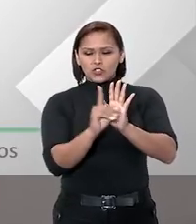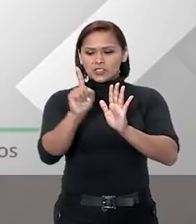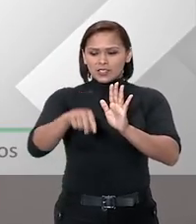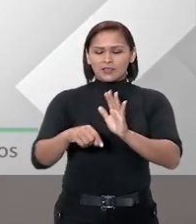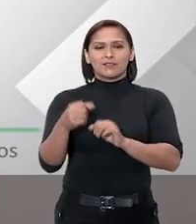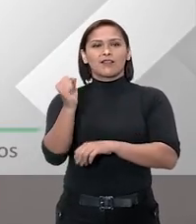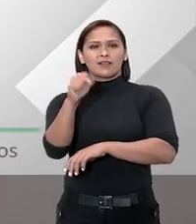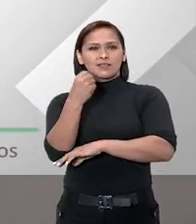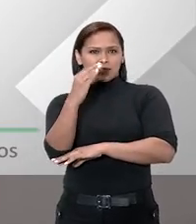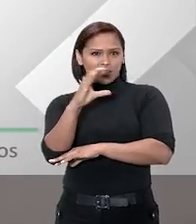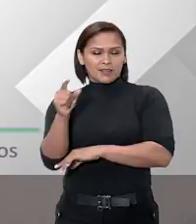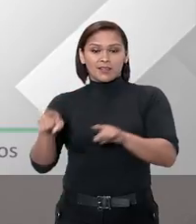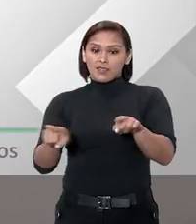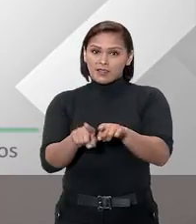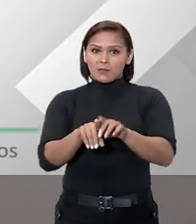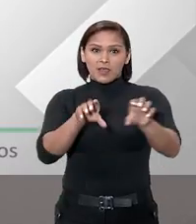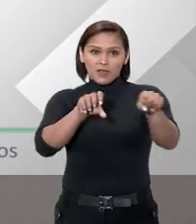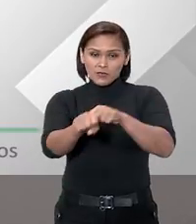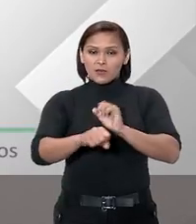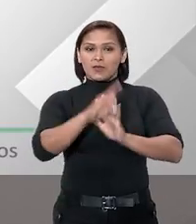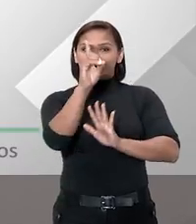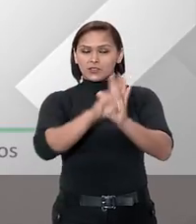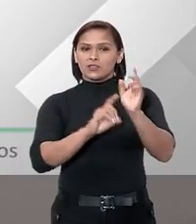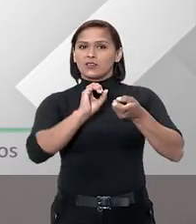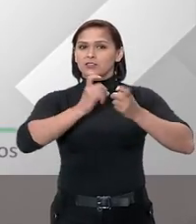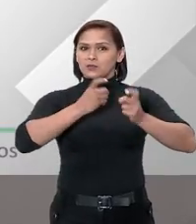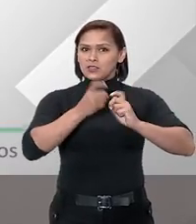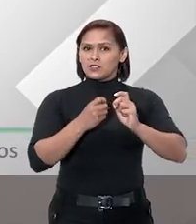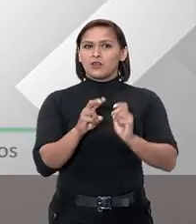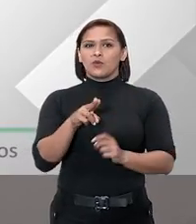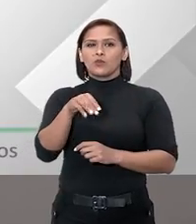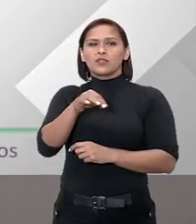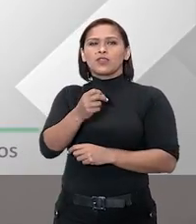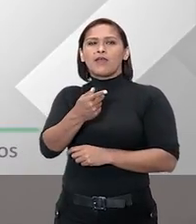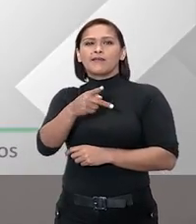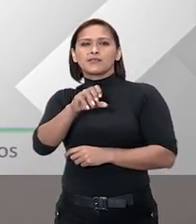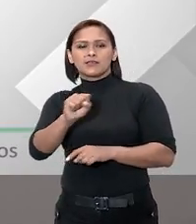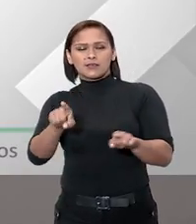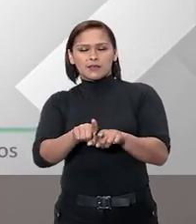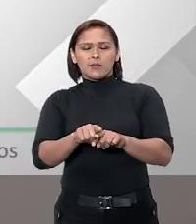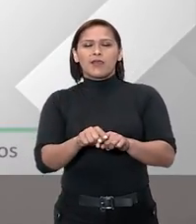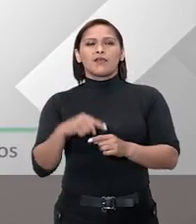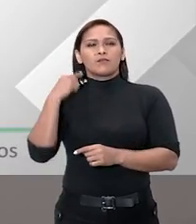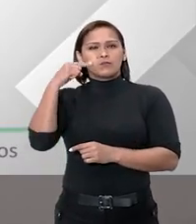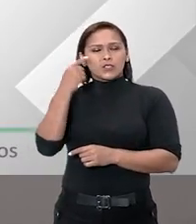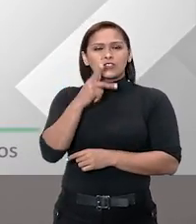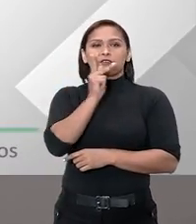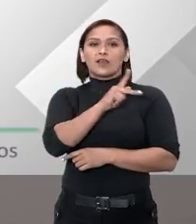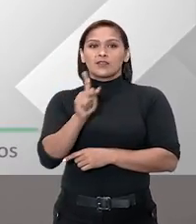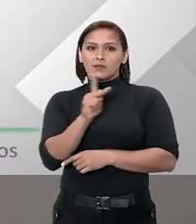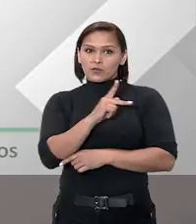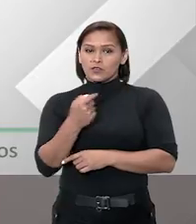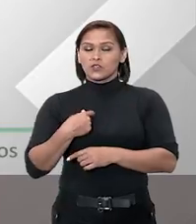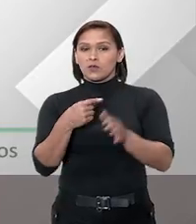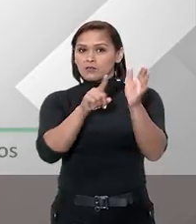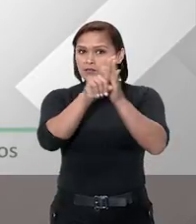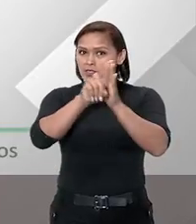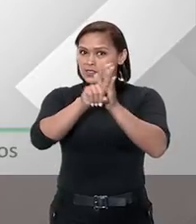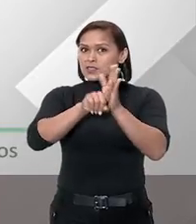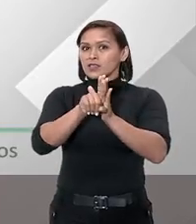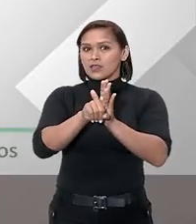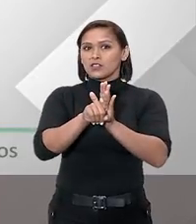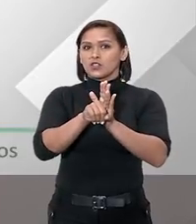Santa Catarina. Ela também é graduada em Direito e Administração pela Unesc de Criciúma, advogada, professora,